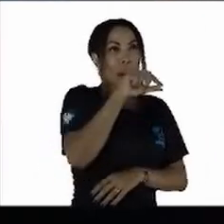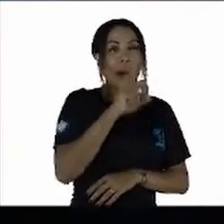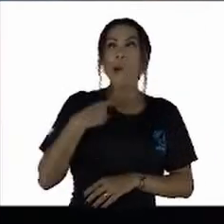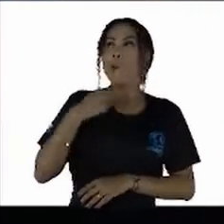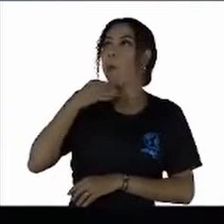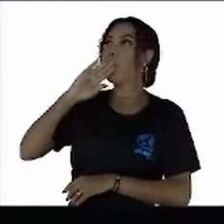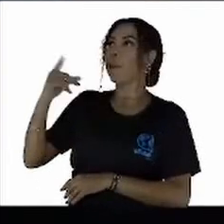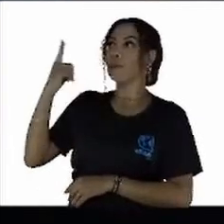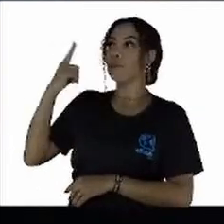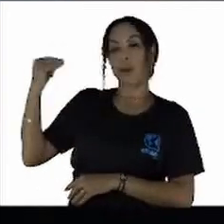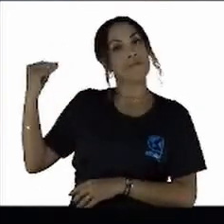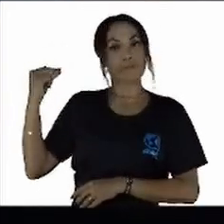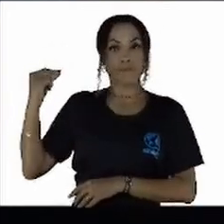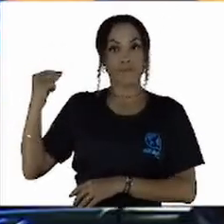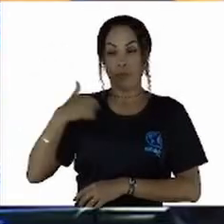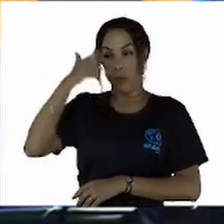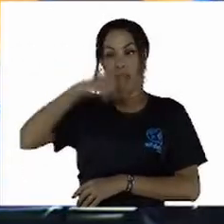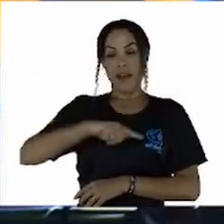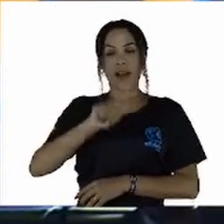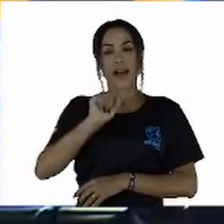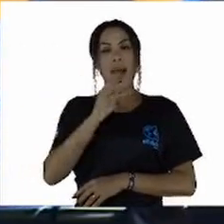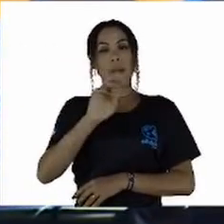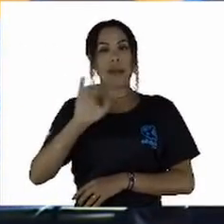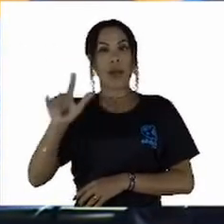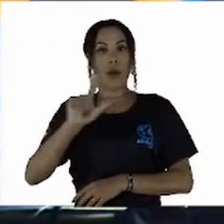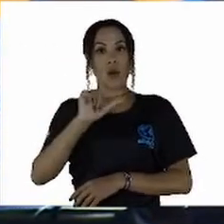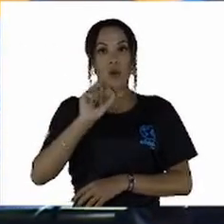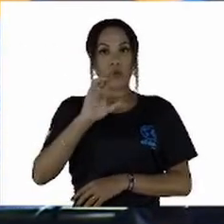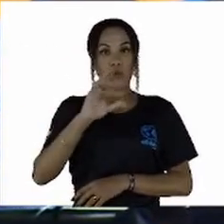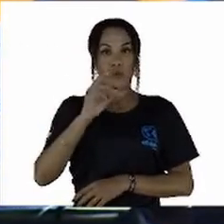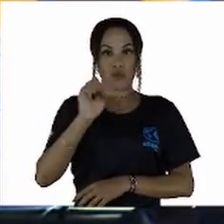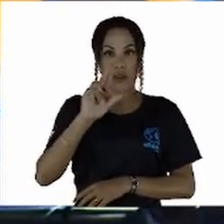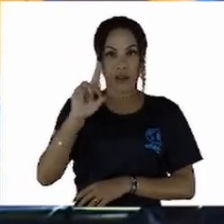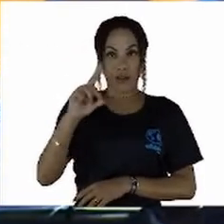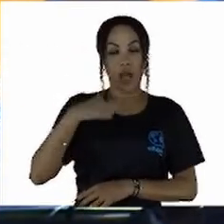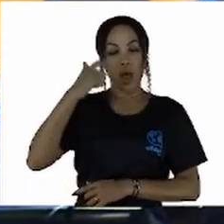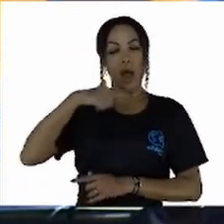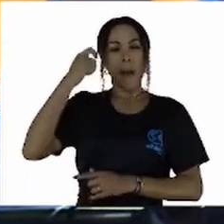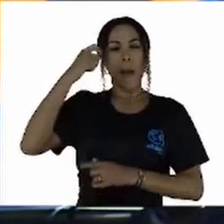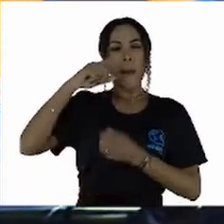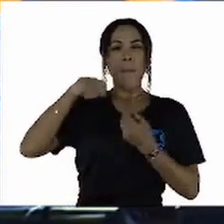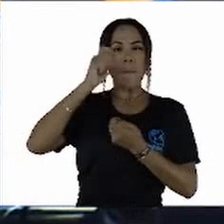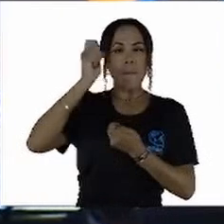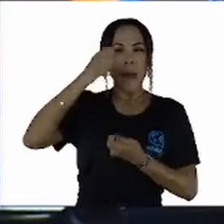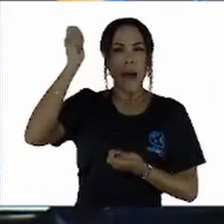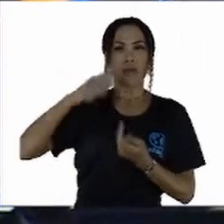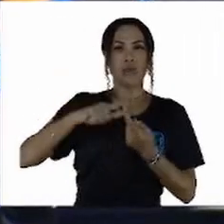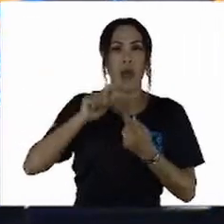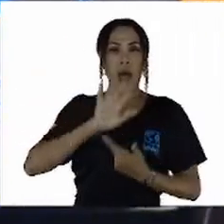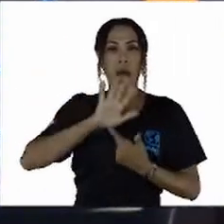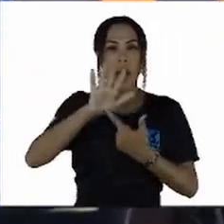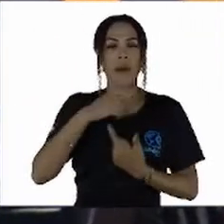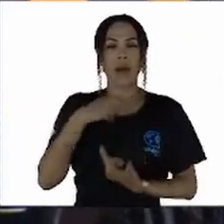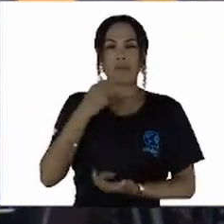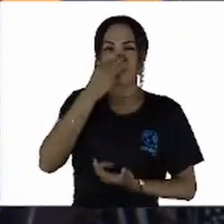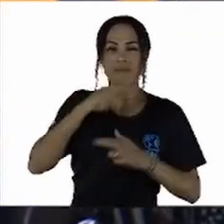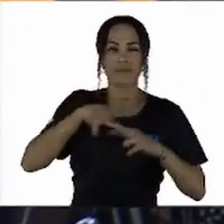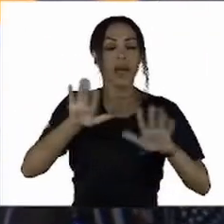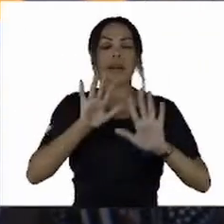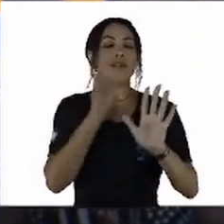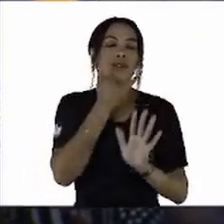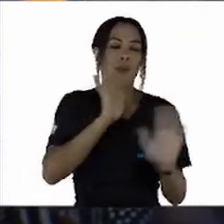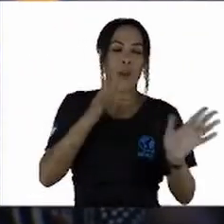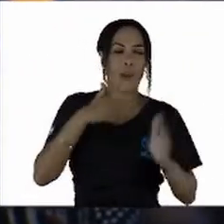Eu sou o Gabriel Luchá e eu queria falar de mim. Eu sou mágico, ator, apresentador, modelo, garoto de programa, faço um pouco de... Mentira,